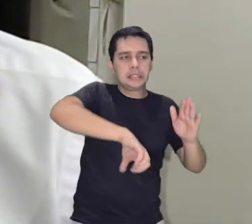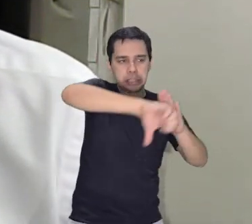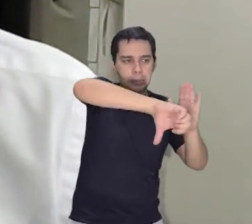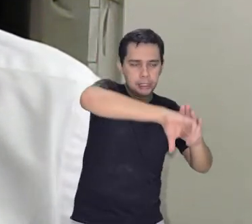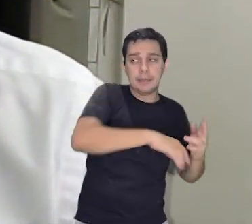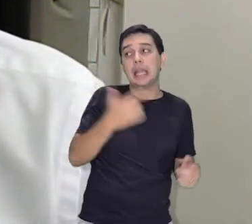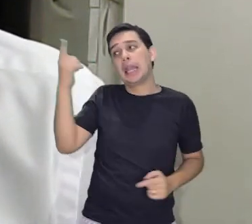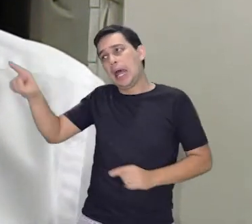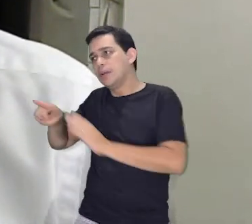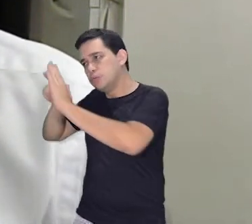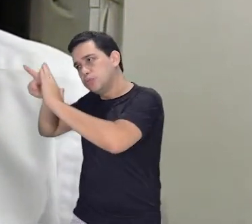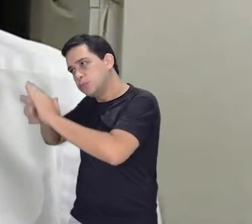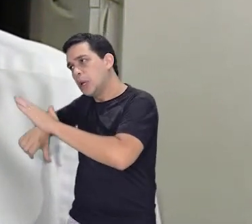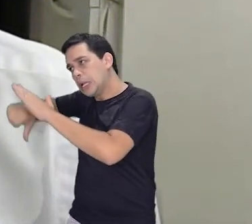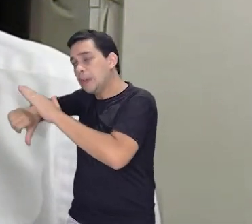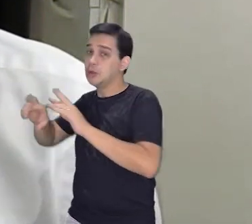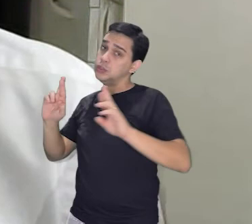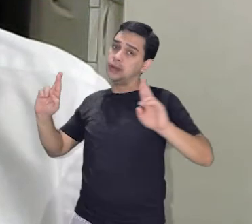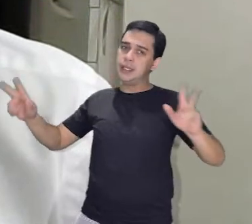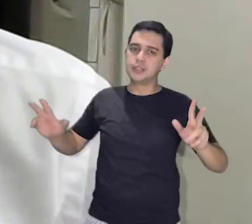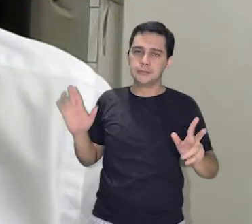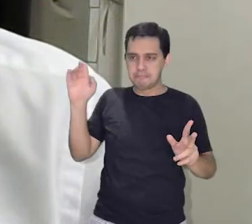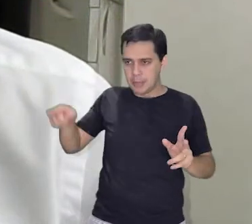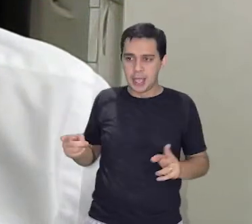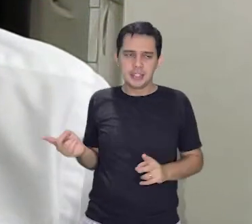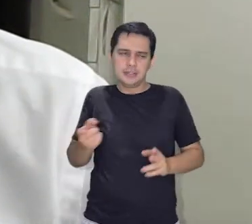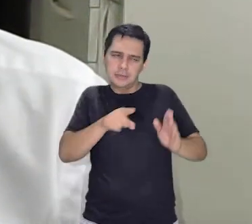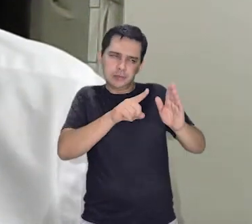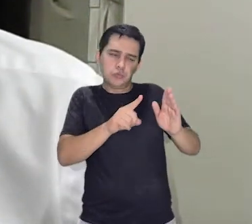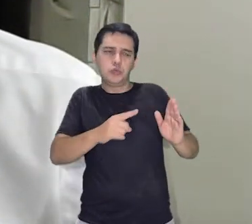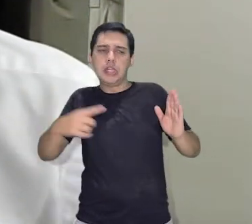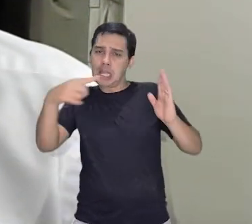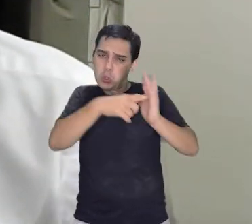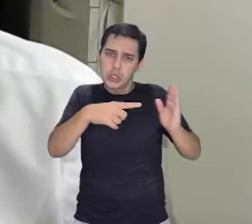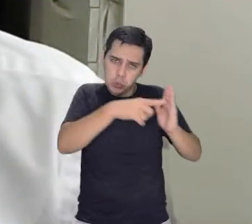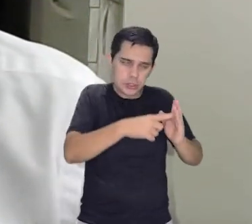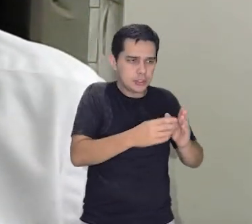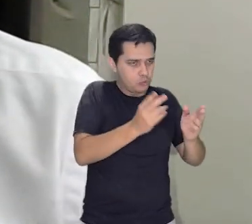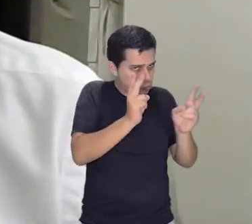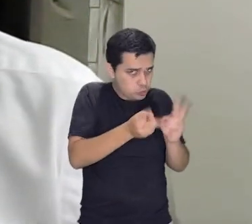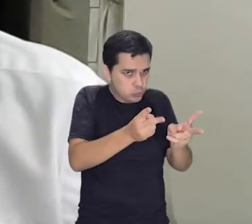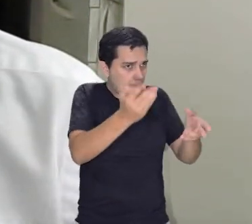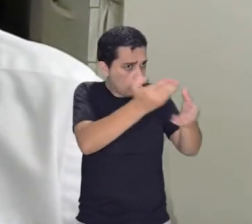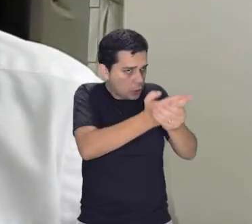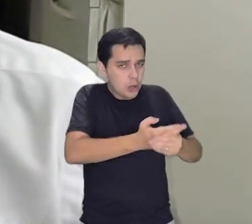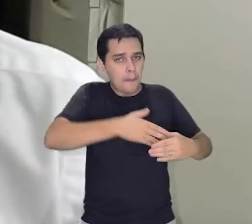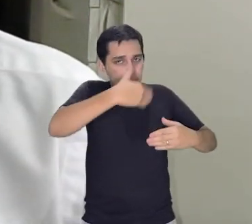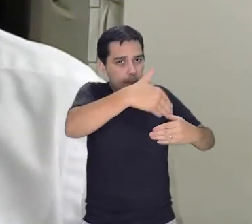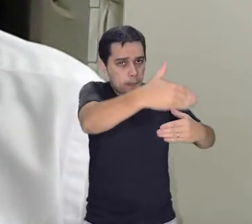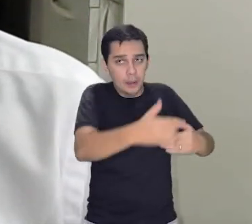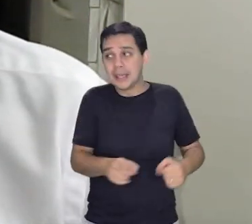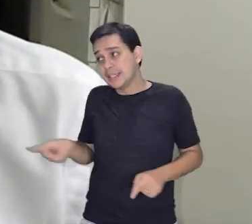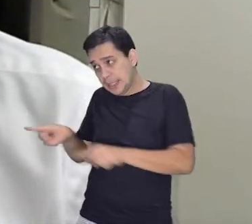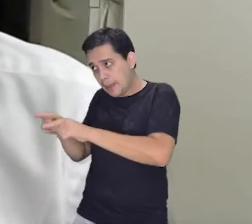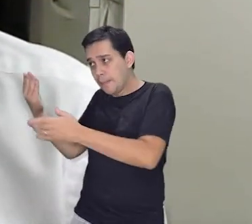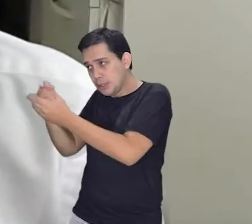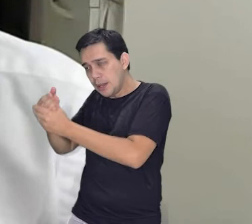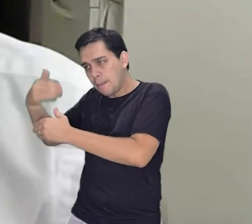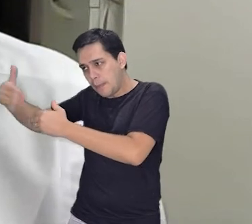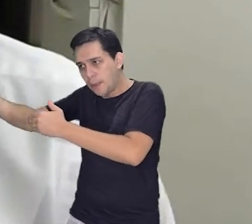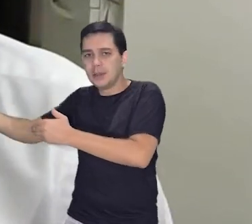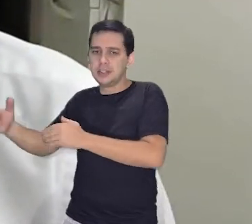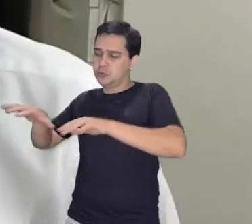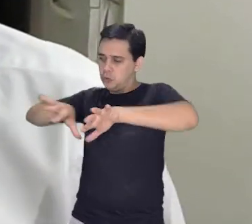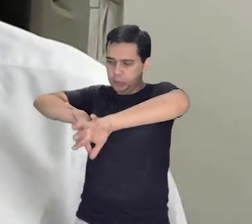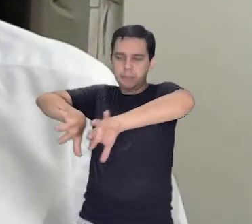em que cada fato vai sendo apurado, isso é alvo de uma denúncia própria e os processos prosseguem ligeiramente de forma